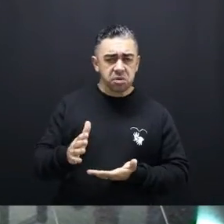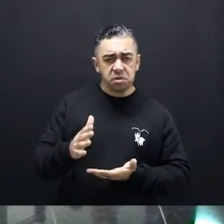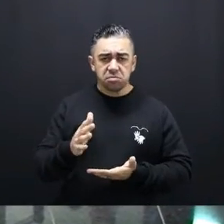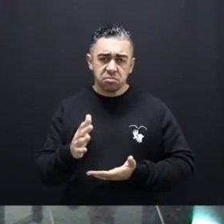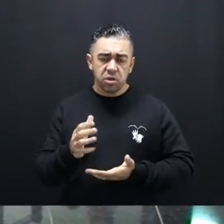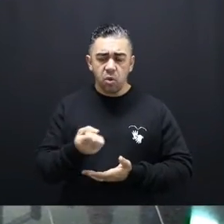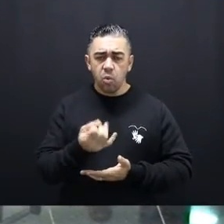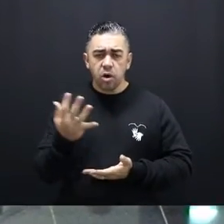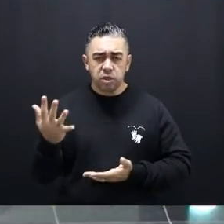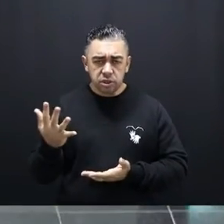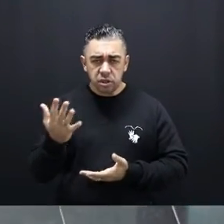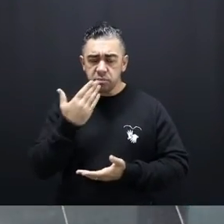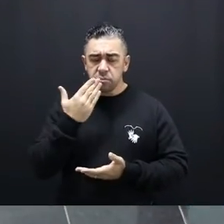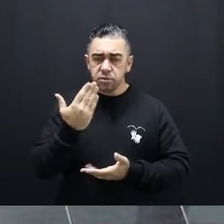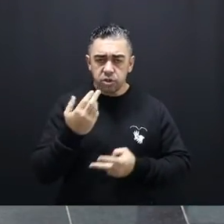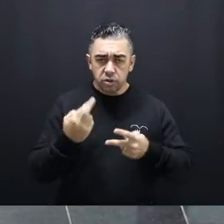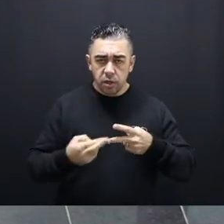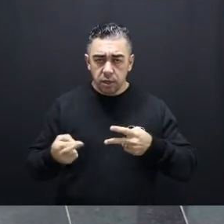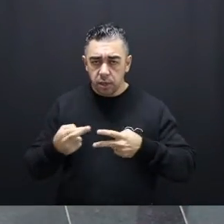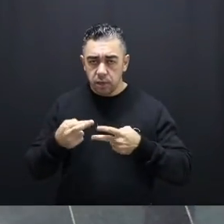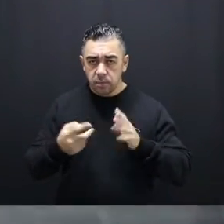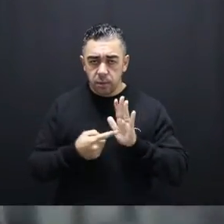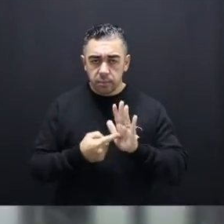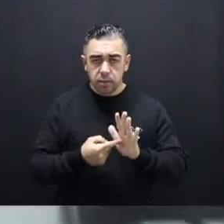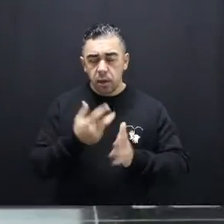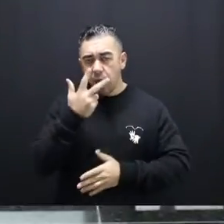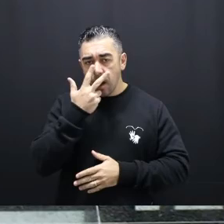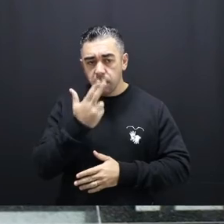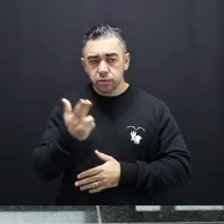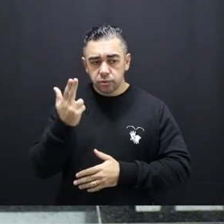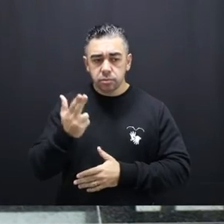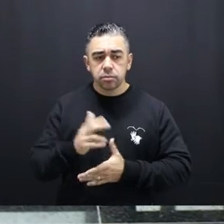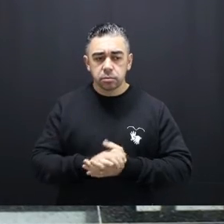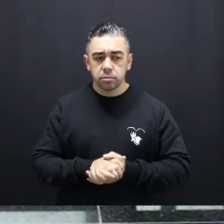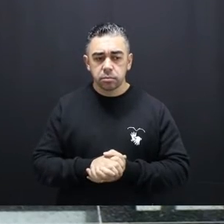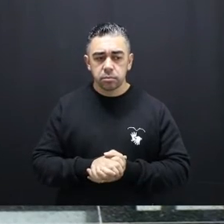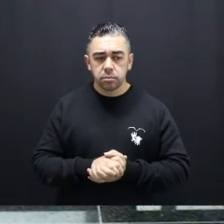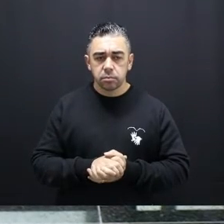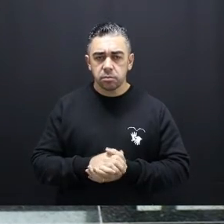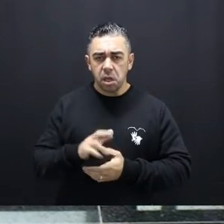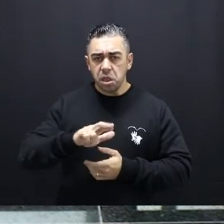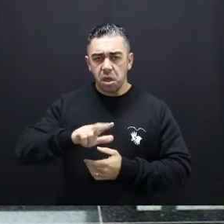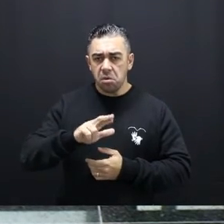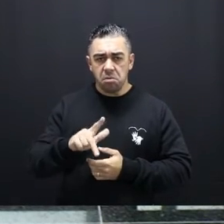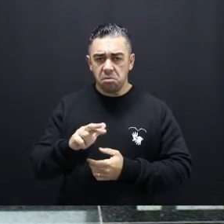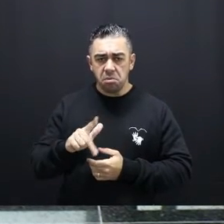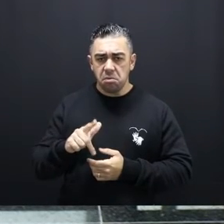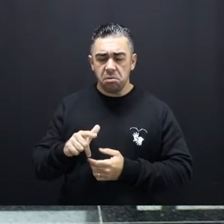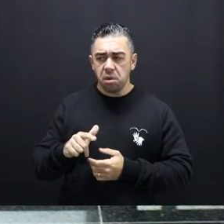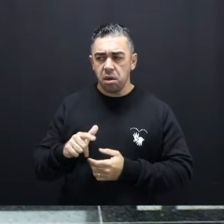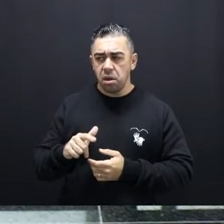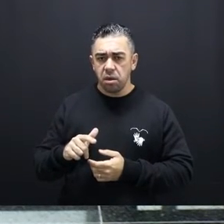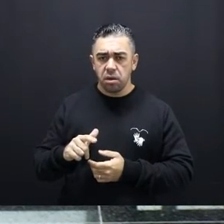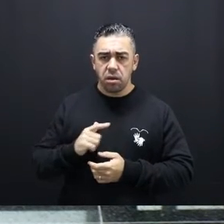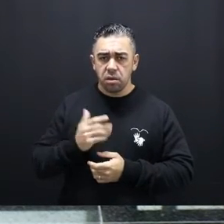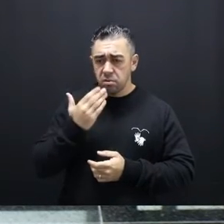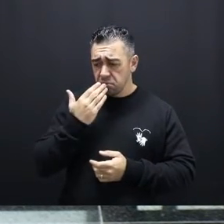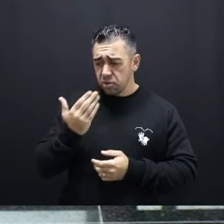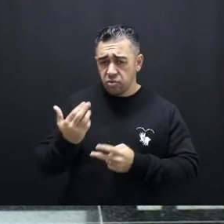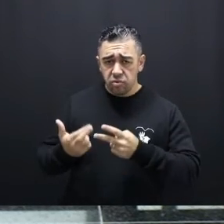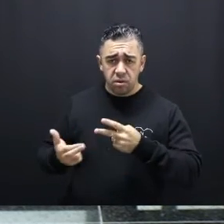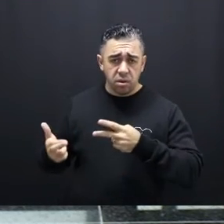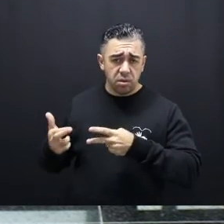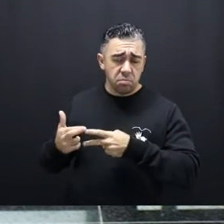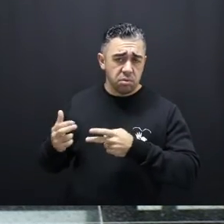a quantidade de requerimentos apresentados Então eu acho que não é uma afronta de forma alguma esse requerimento